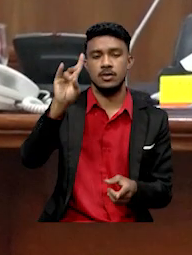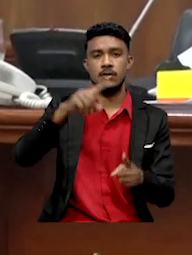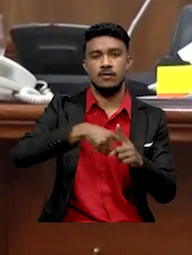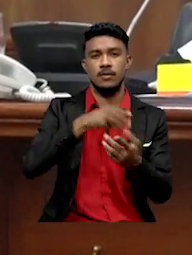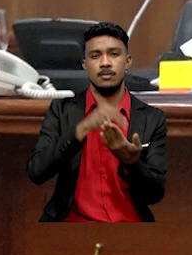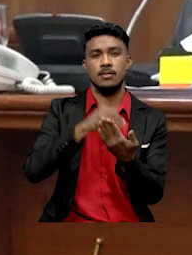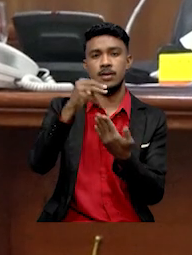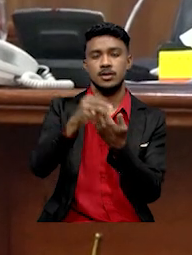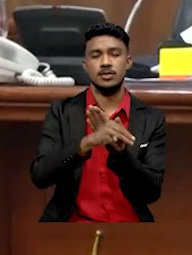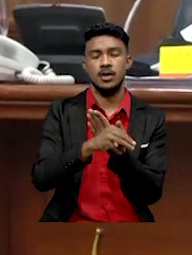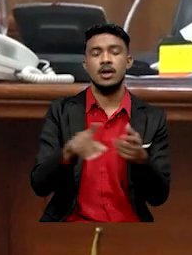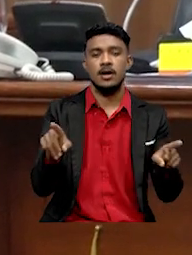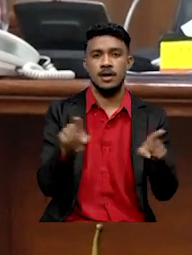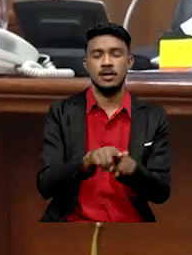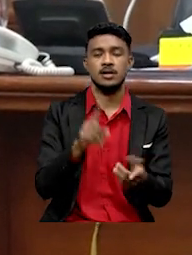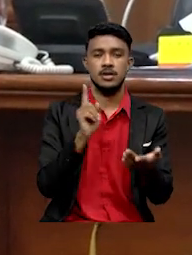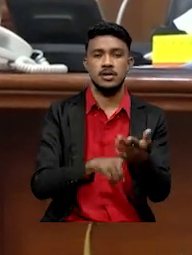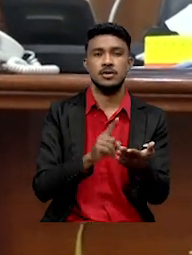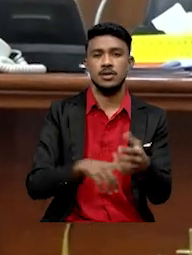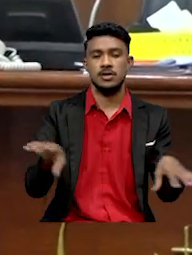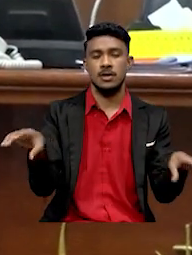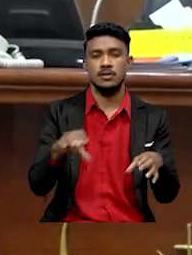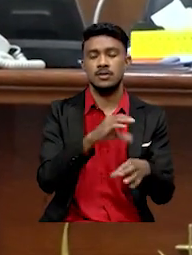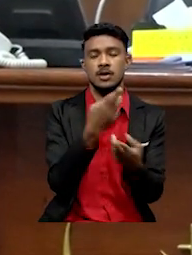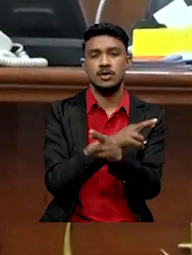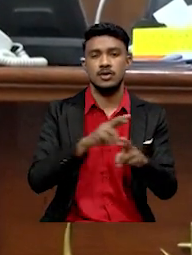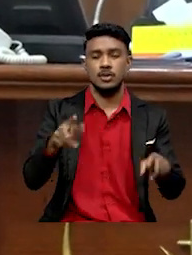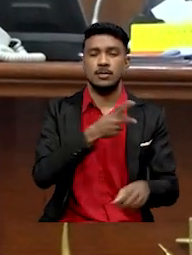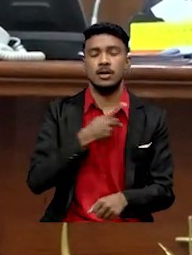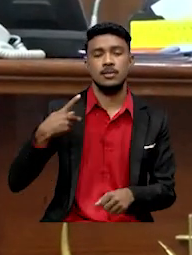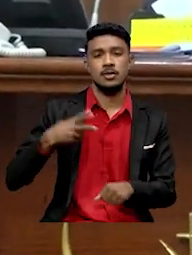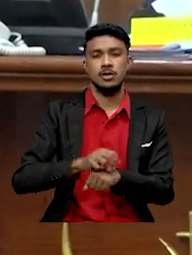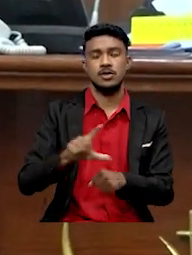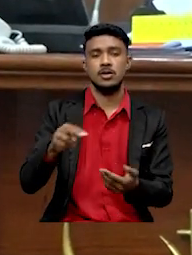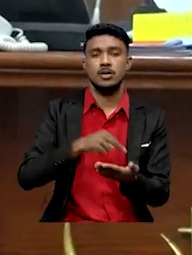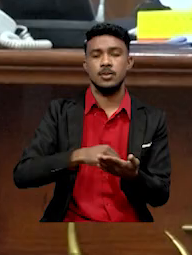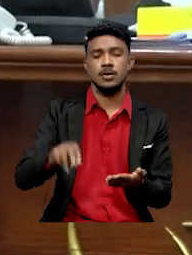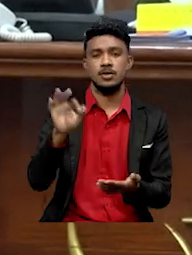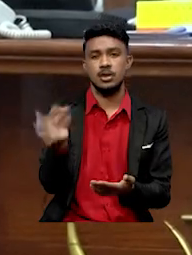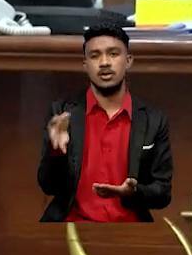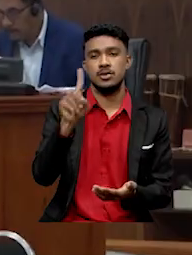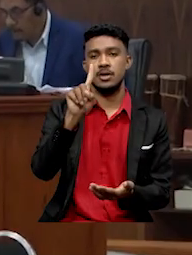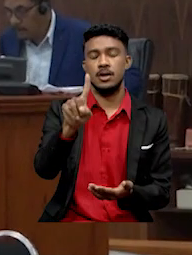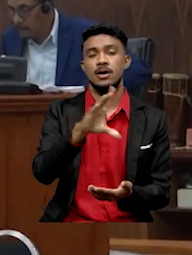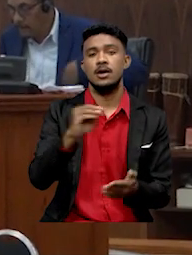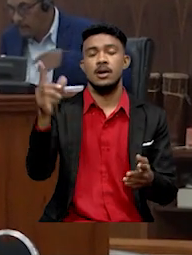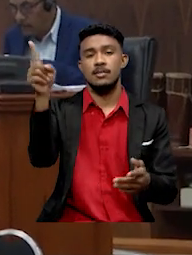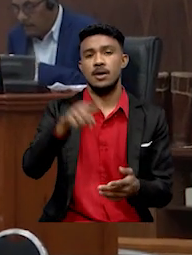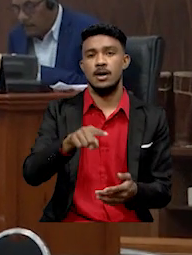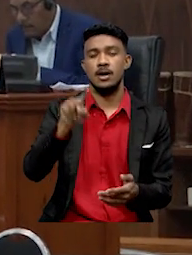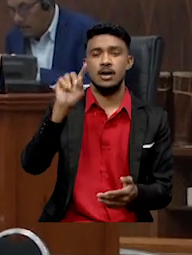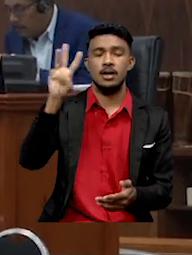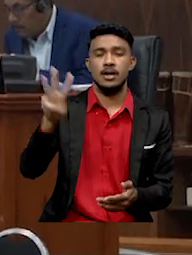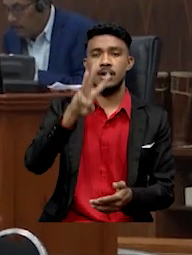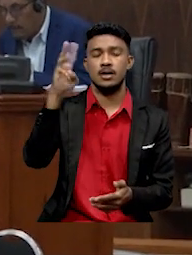março. Nunemos discute projeto resolução Parlamento Nacional número 5/4 barra